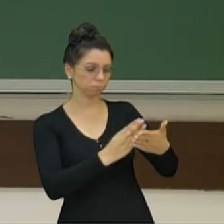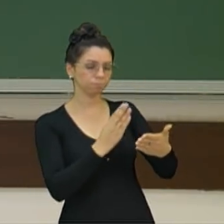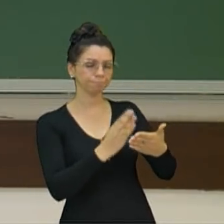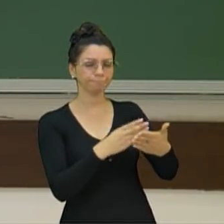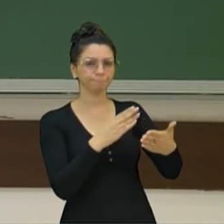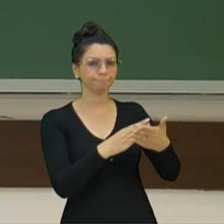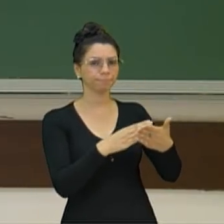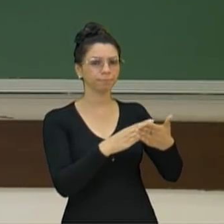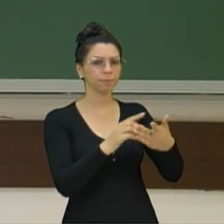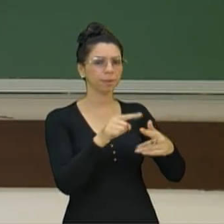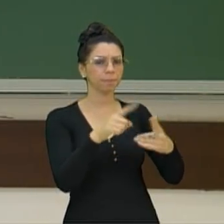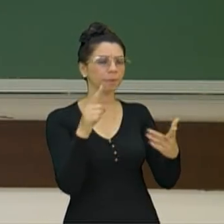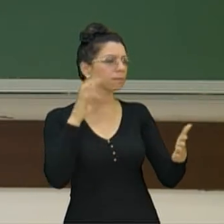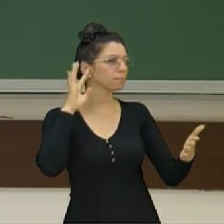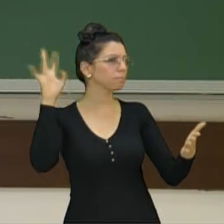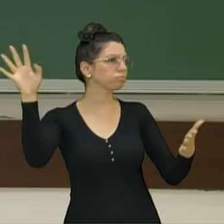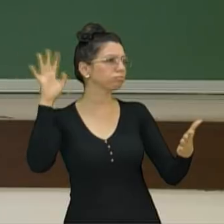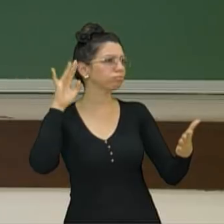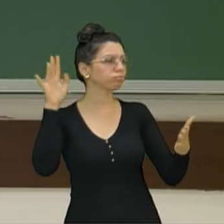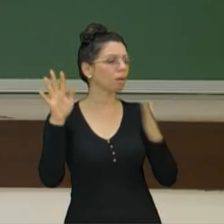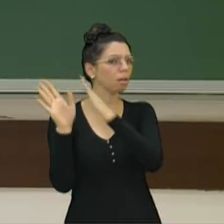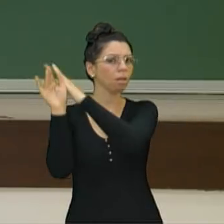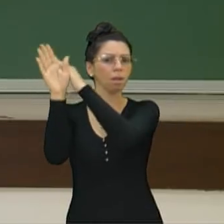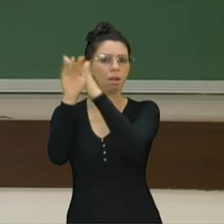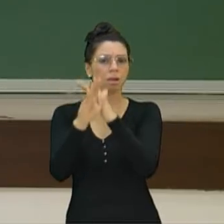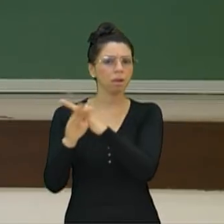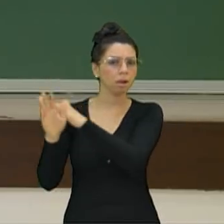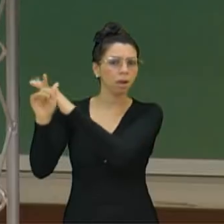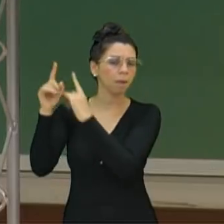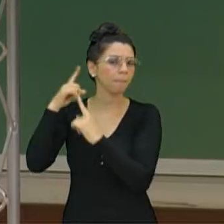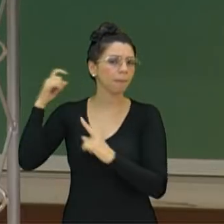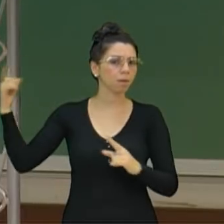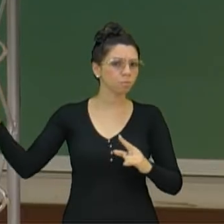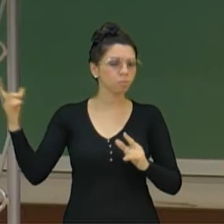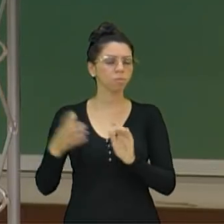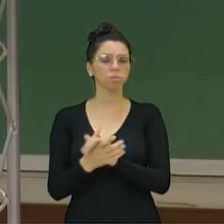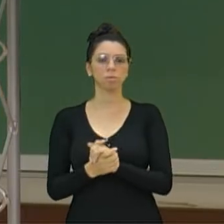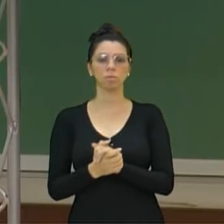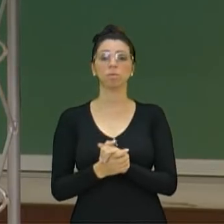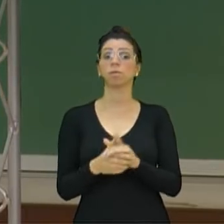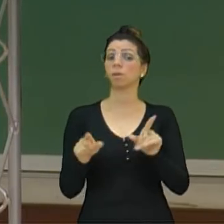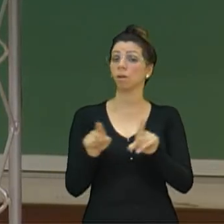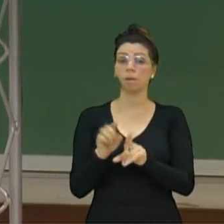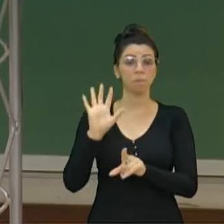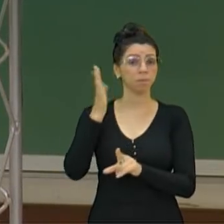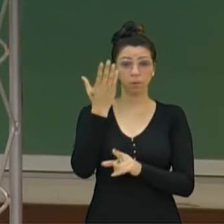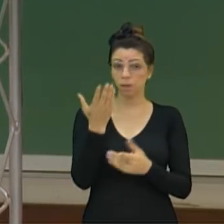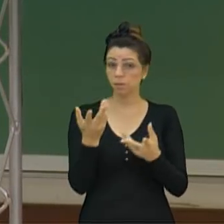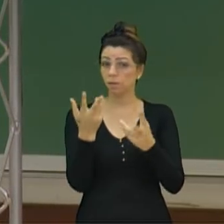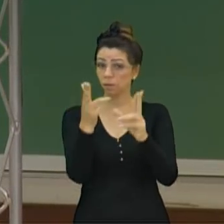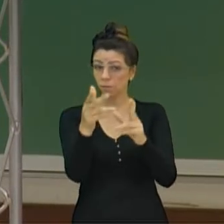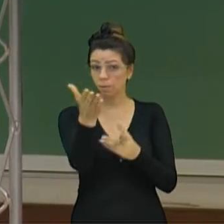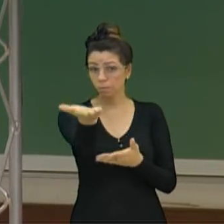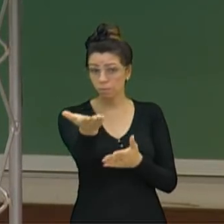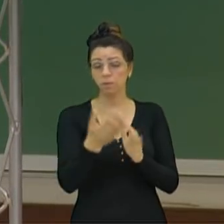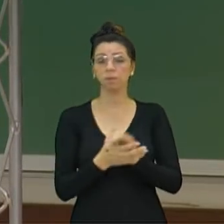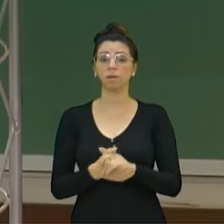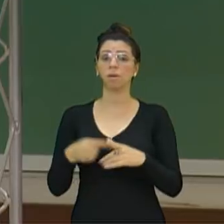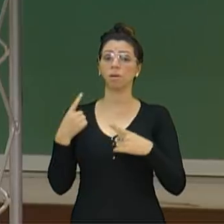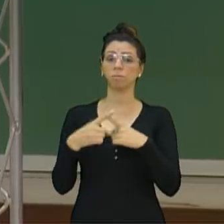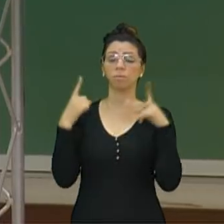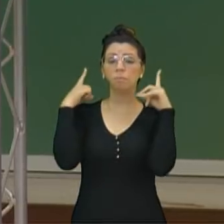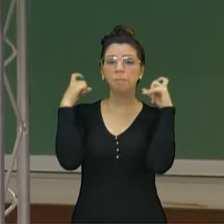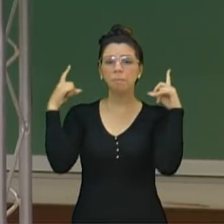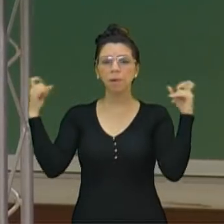na leitura dele. A mesma coisa acontece com vocês. Ruídos externos, barulho, um